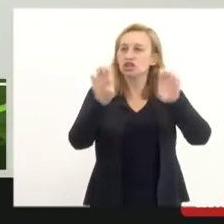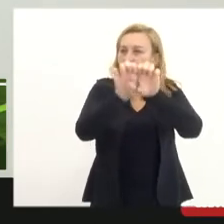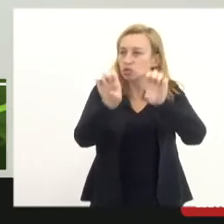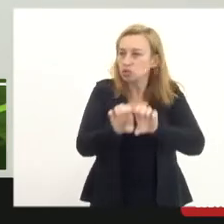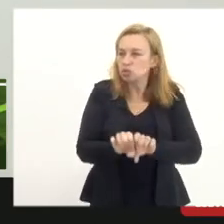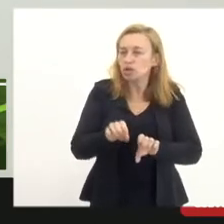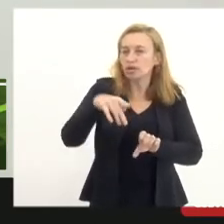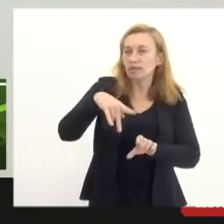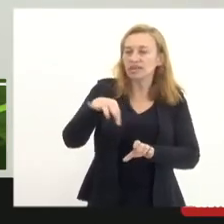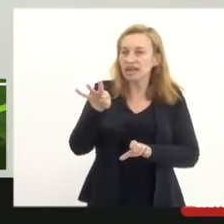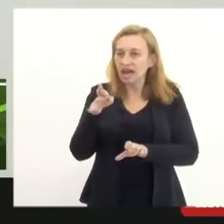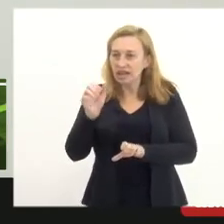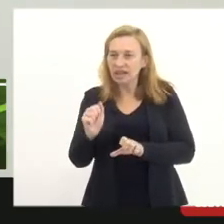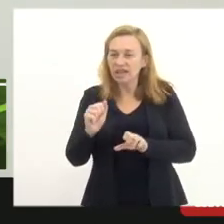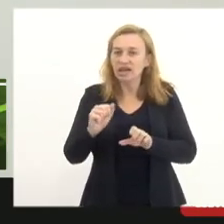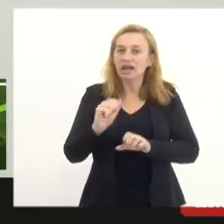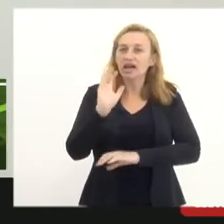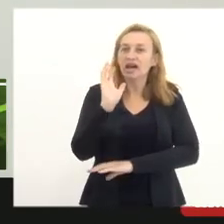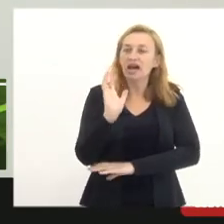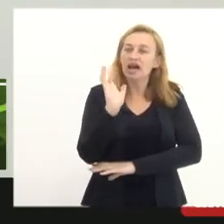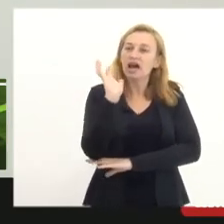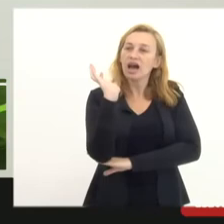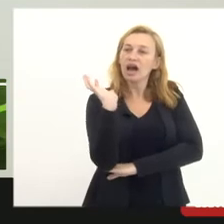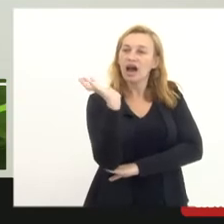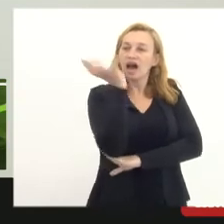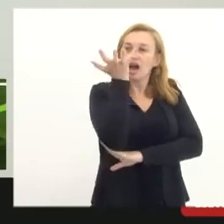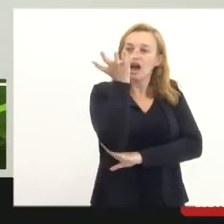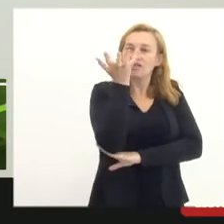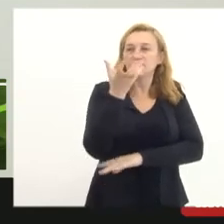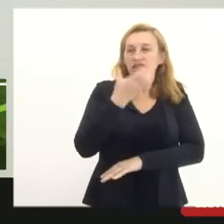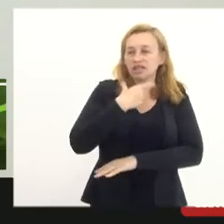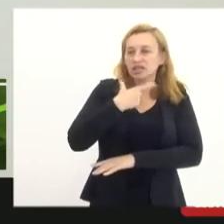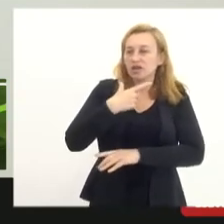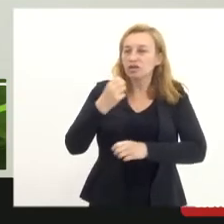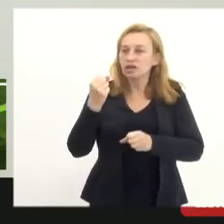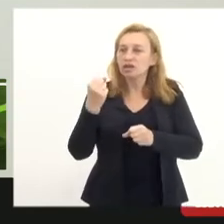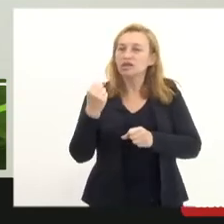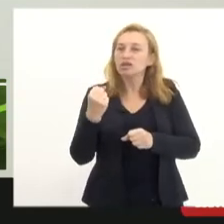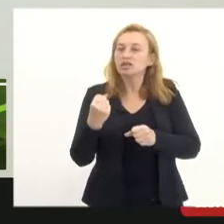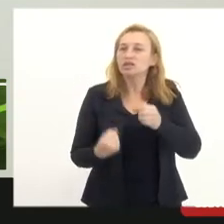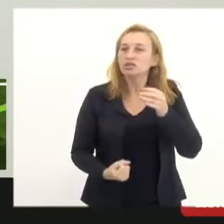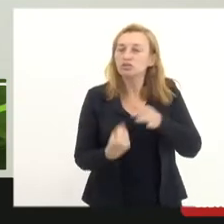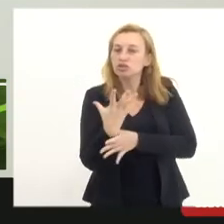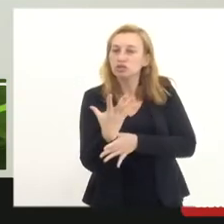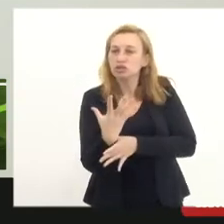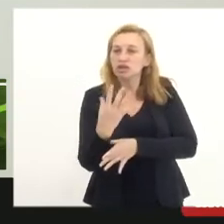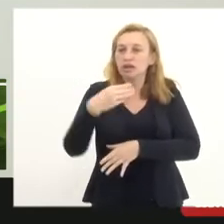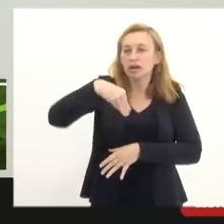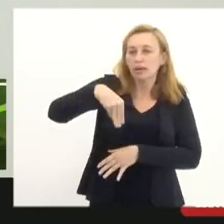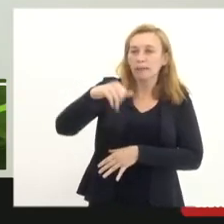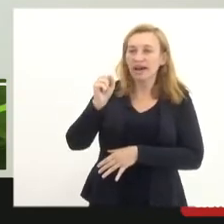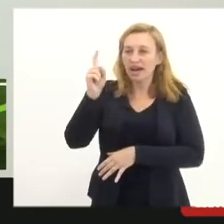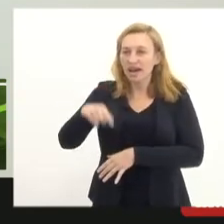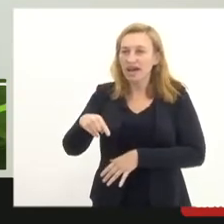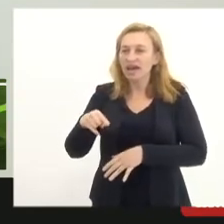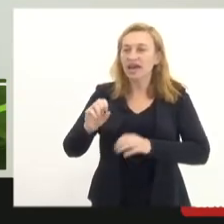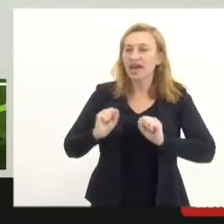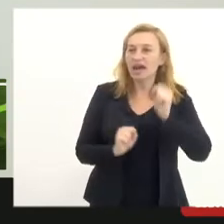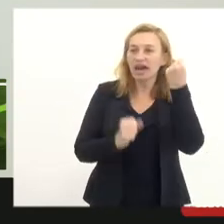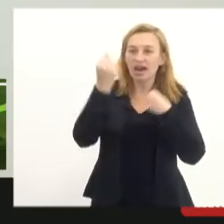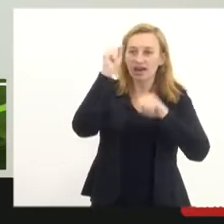metálicas, árvores de Natal, sendo construídas em Macaé, que é a fábrica da